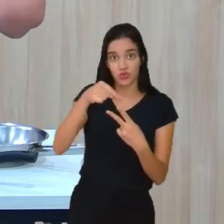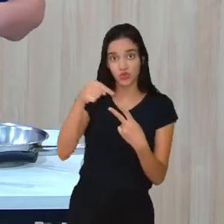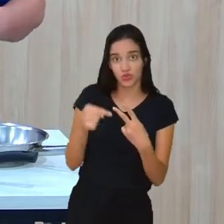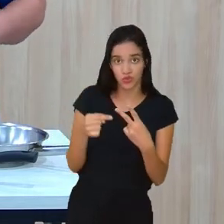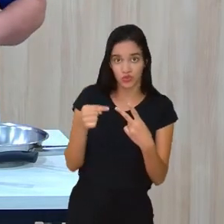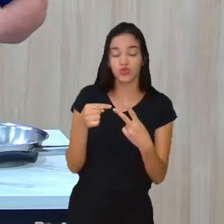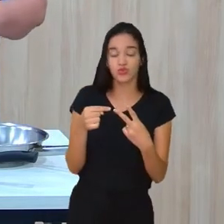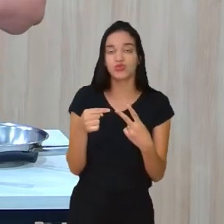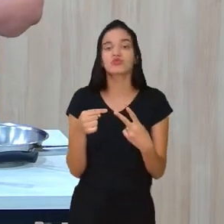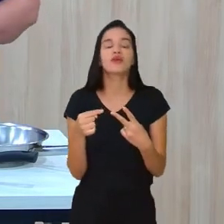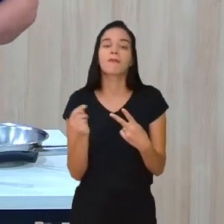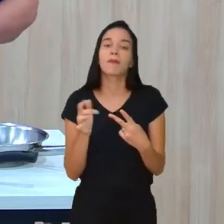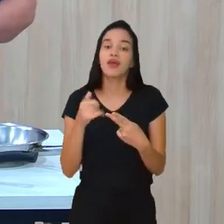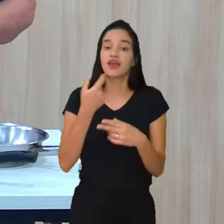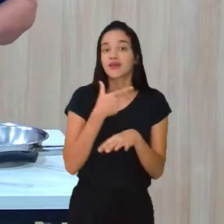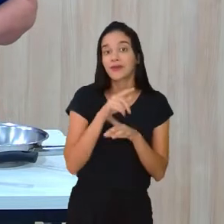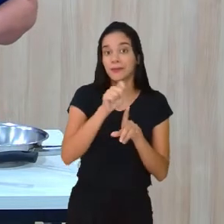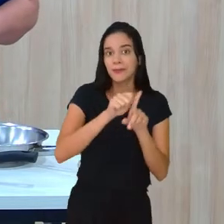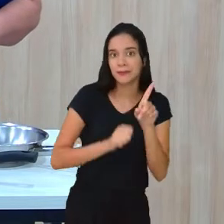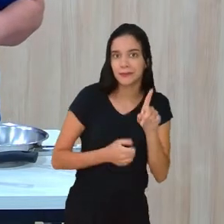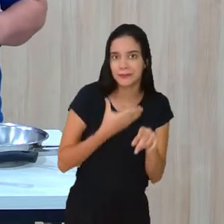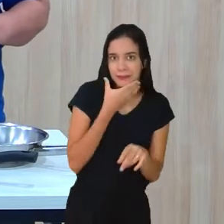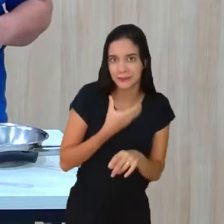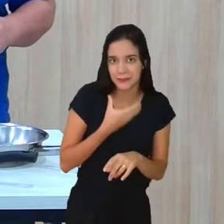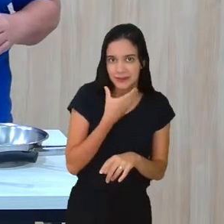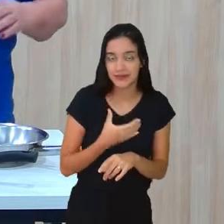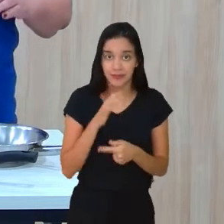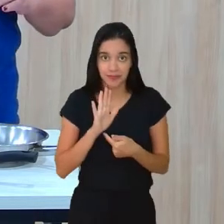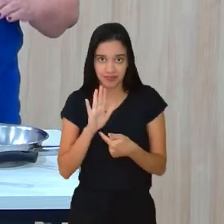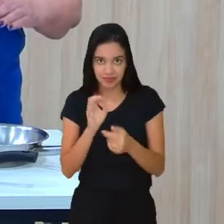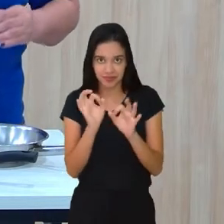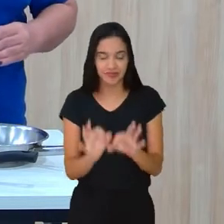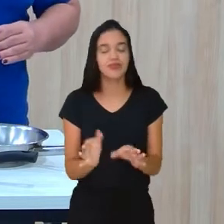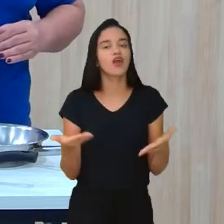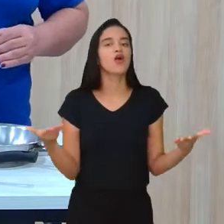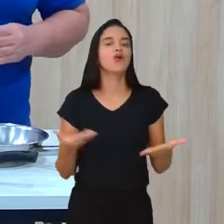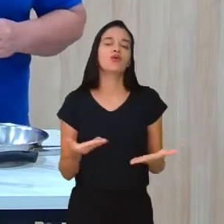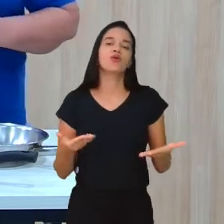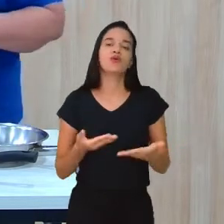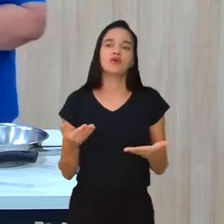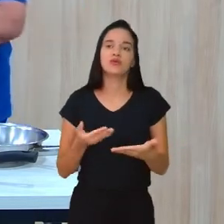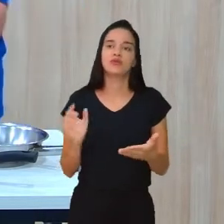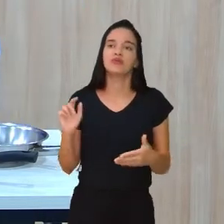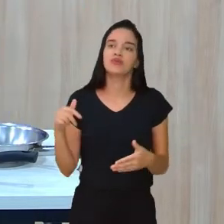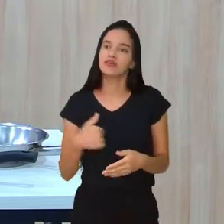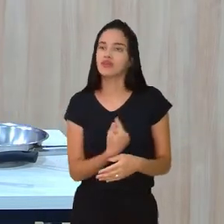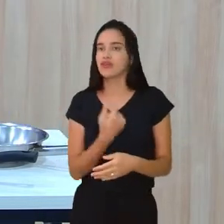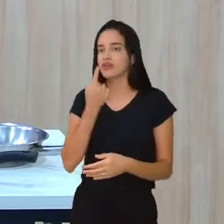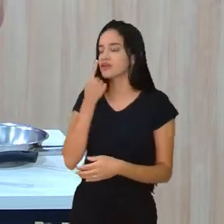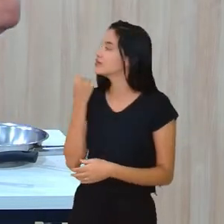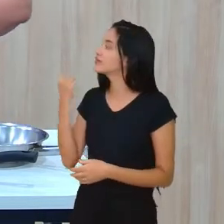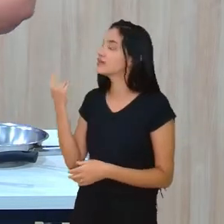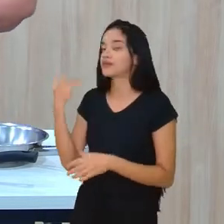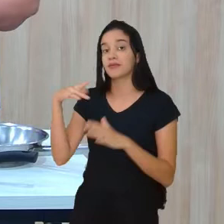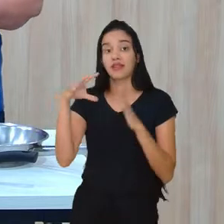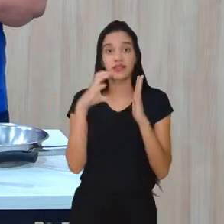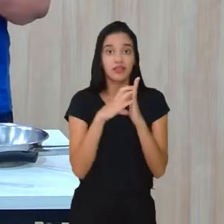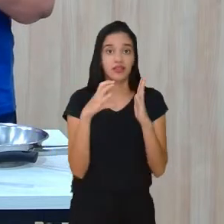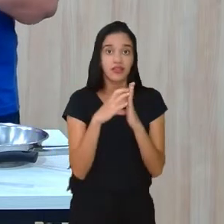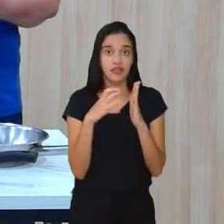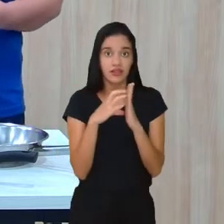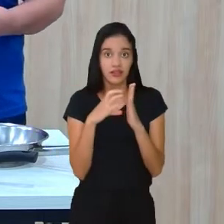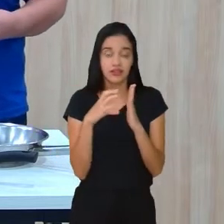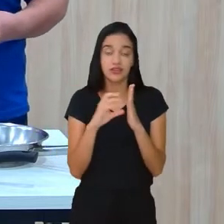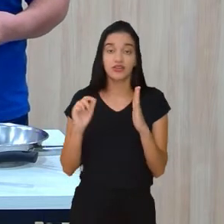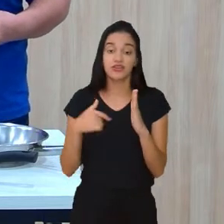duas bandeiras que o mês de dezembro nos apresenta. E hoje, mais ainda, né, em relação aí à questão da AIDS, onde a